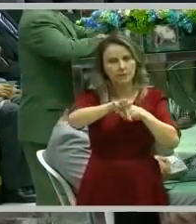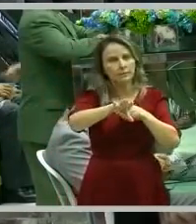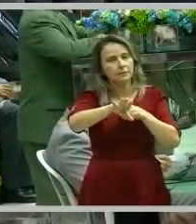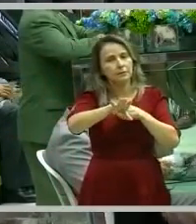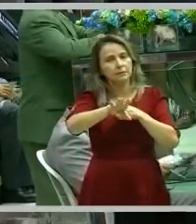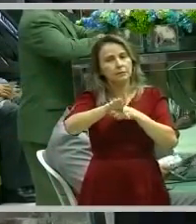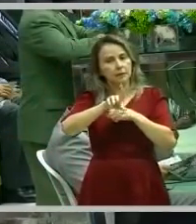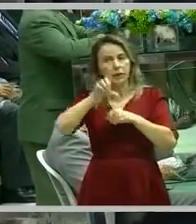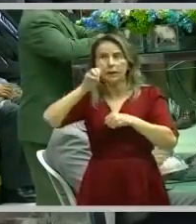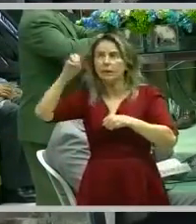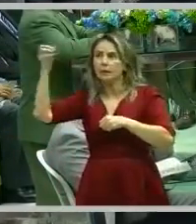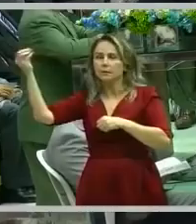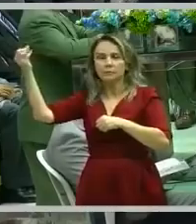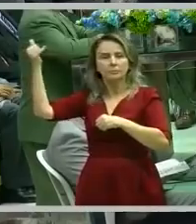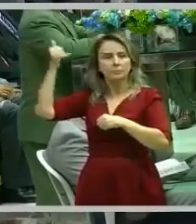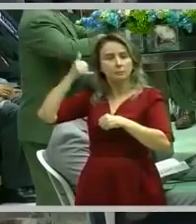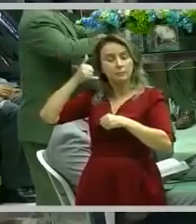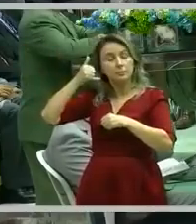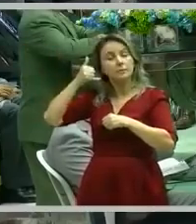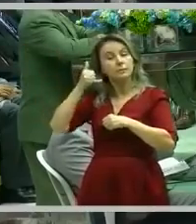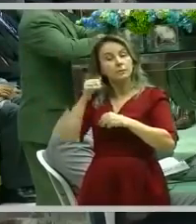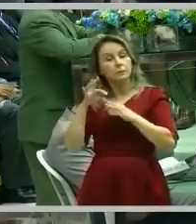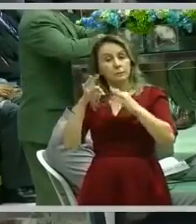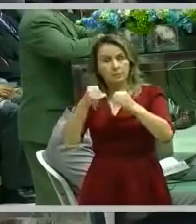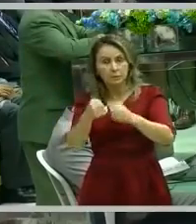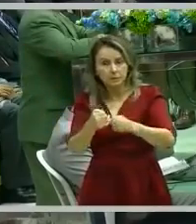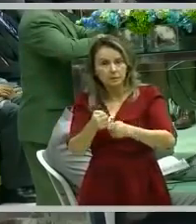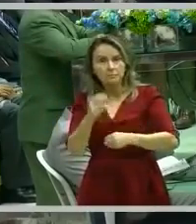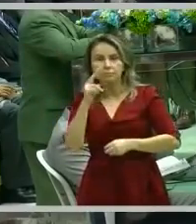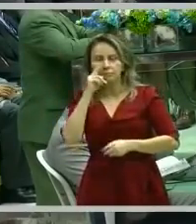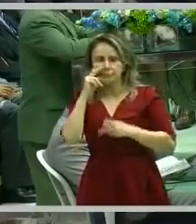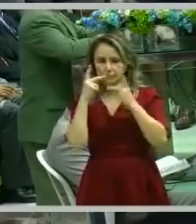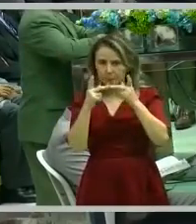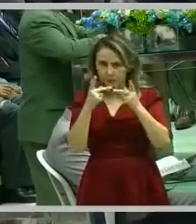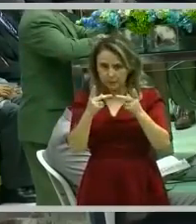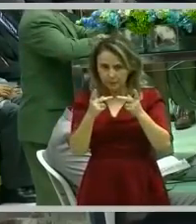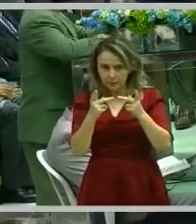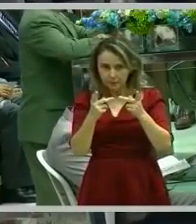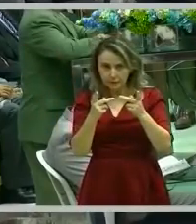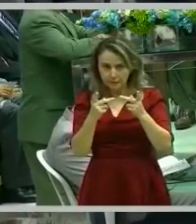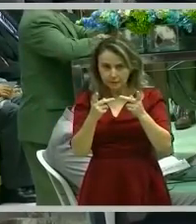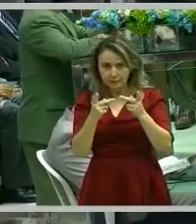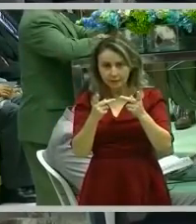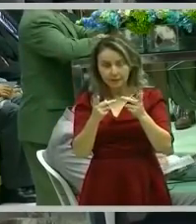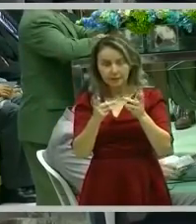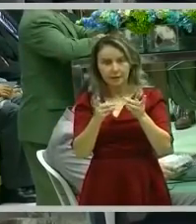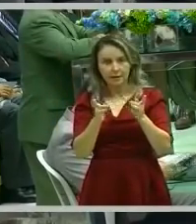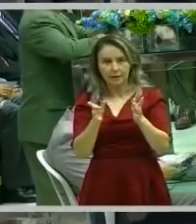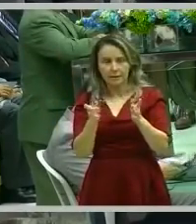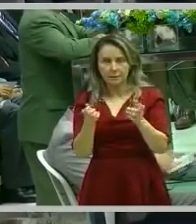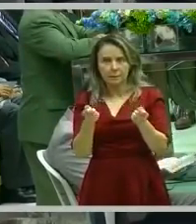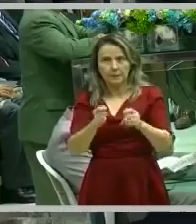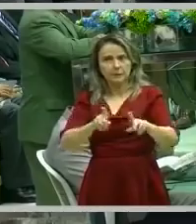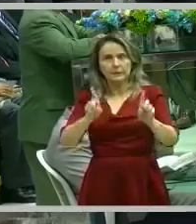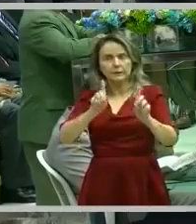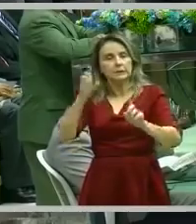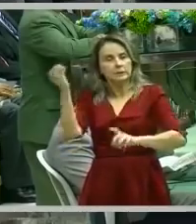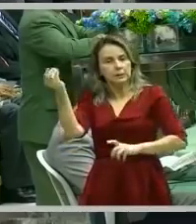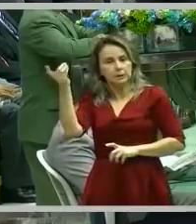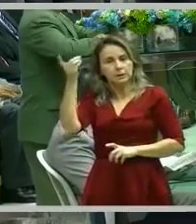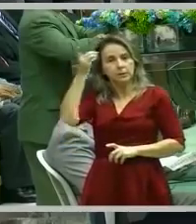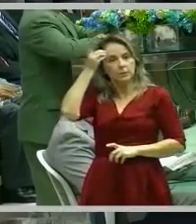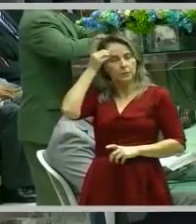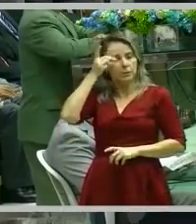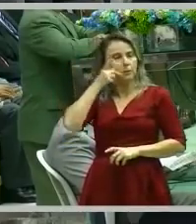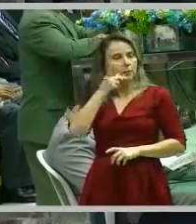de Deus. Então, todo crente, quando ele prega, de certa forma, ele pode não estar com o dom de profecia, mas ele está com